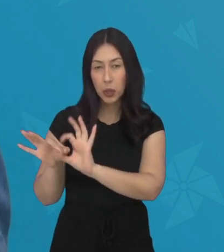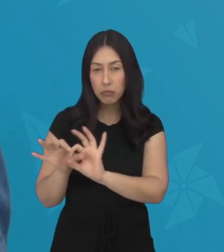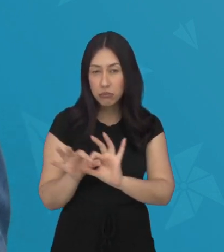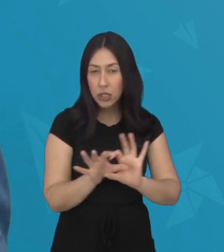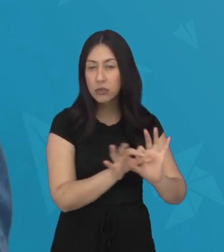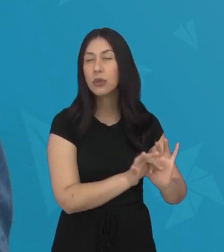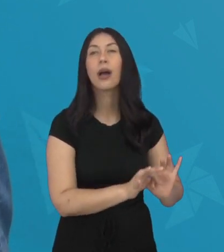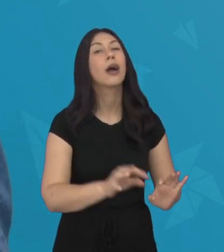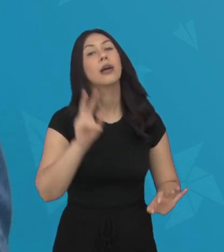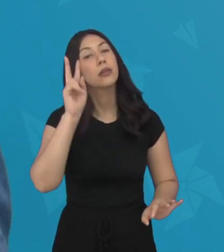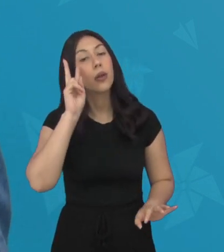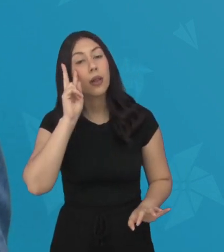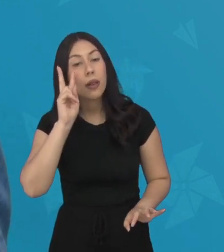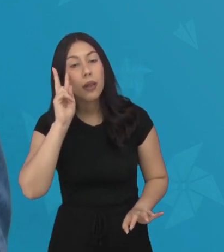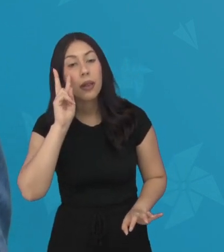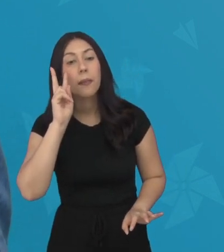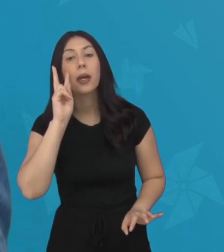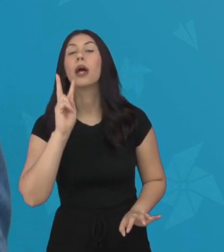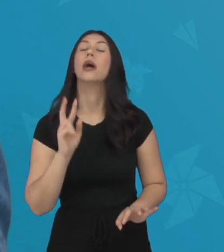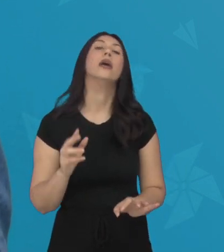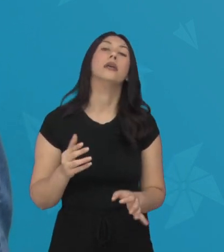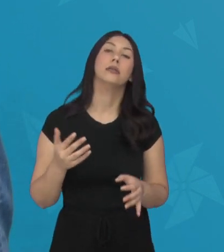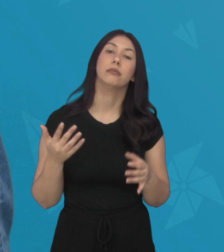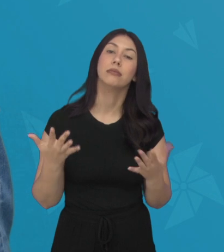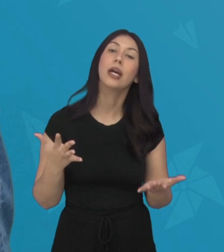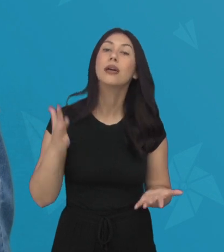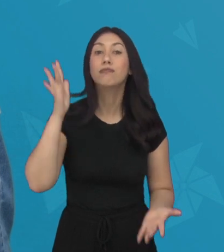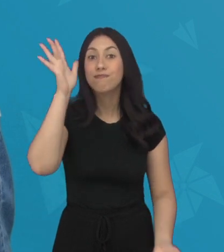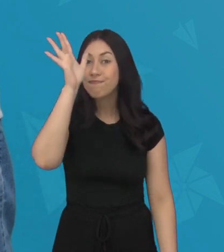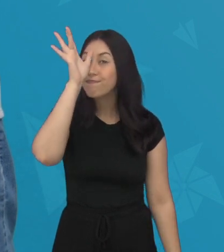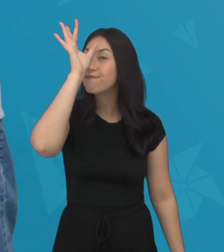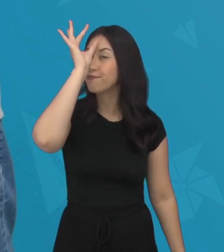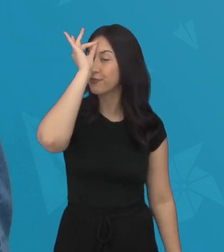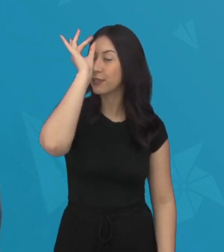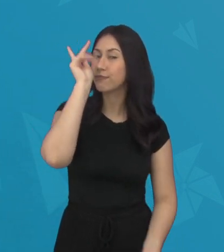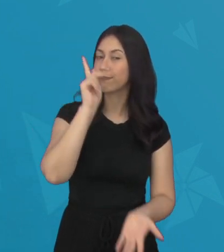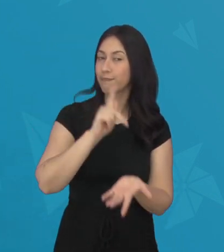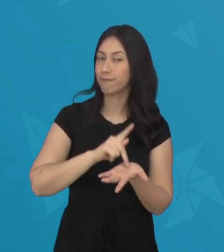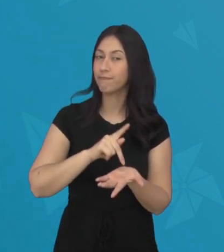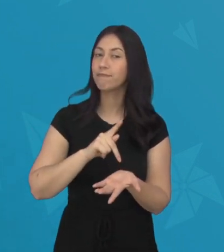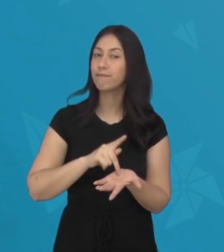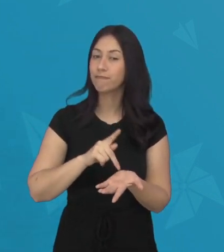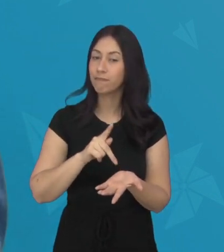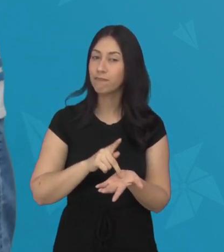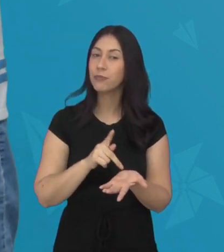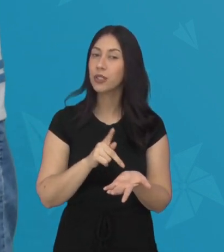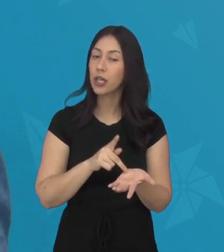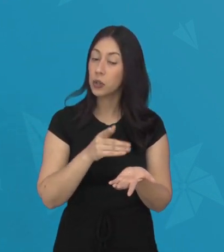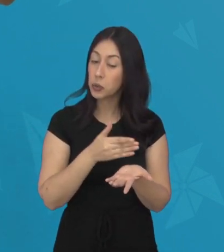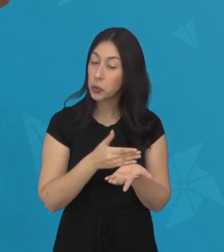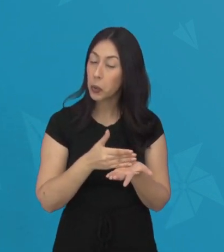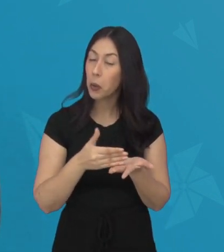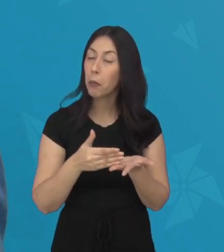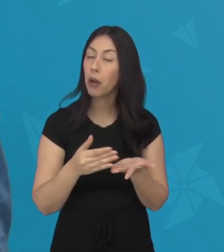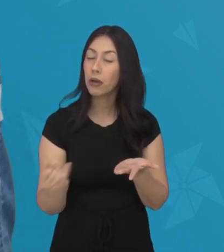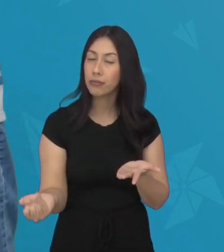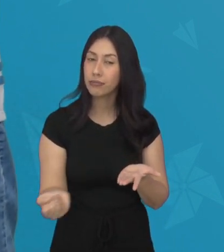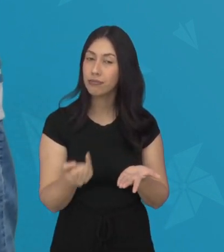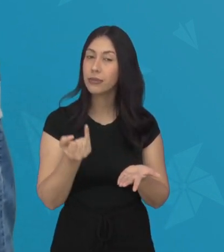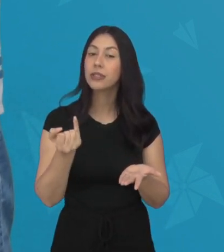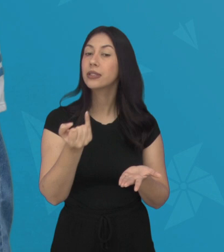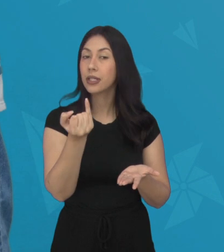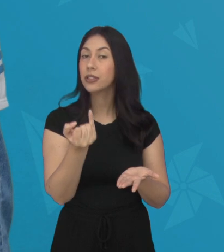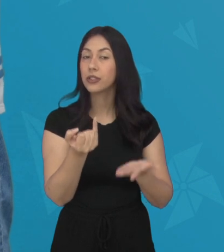contextualizando aqui, né, relembrando um pouco, a gente retomando para vocês fixarem bem esse conteúdo, essa parte introdutória é muito importante, porque só